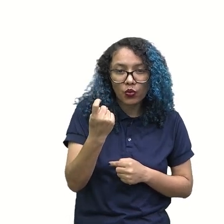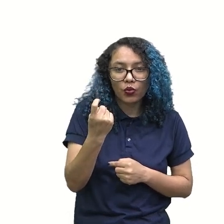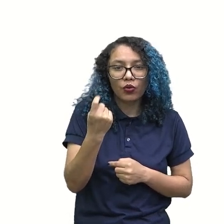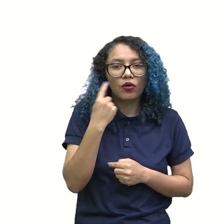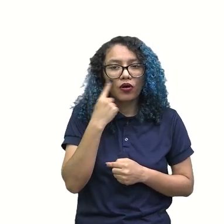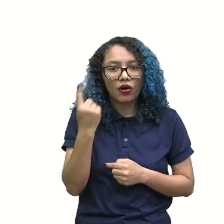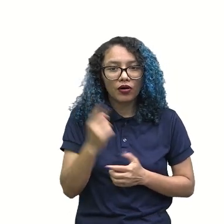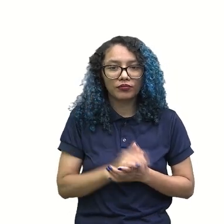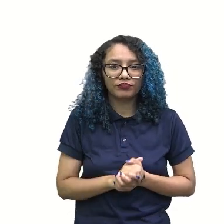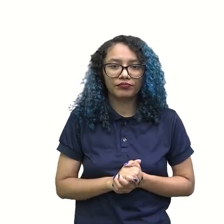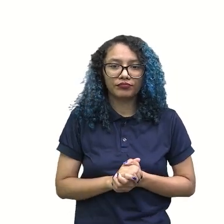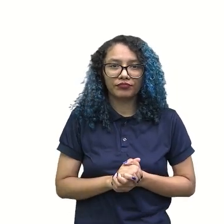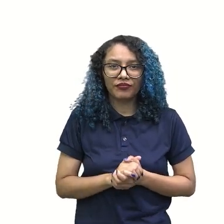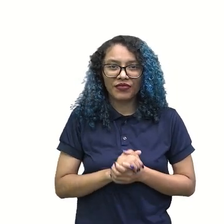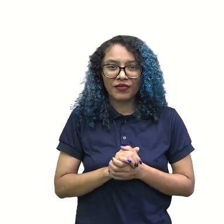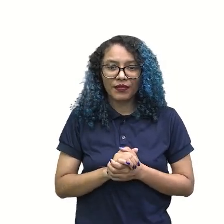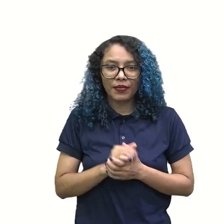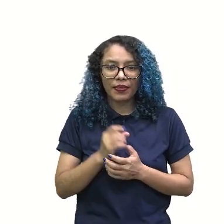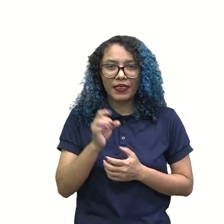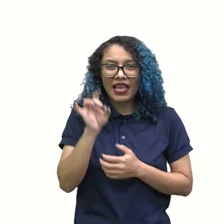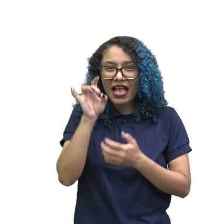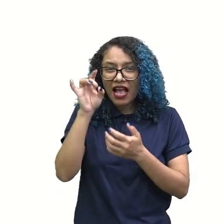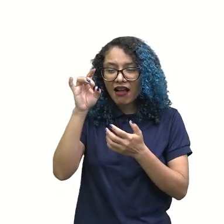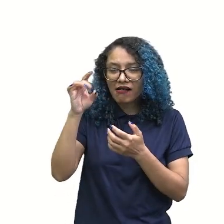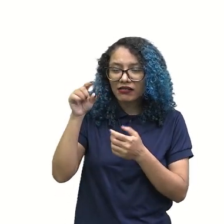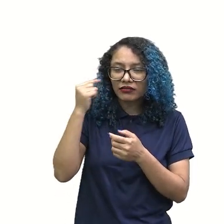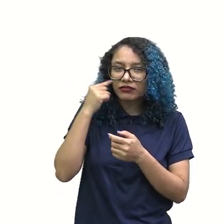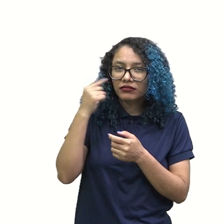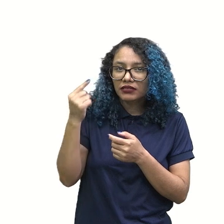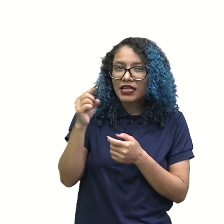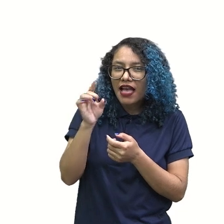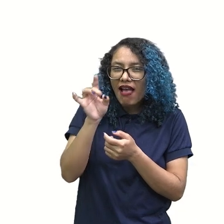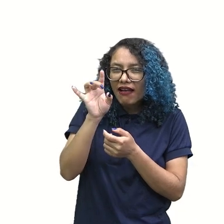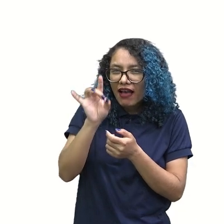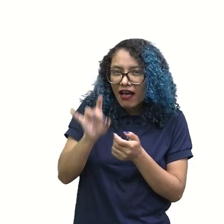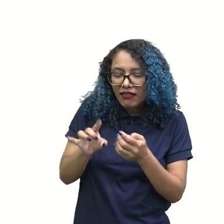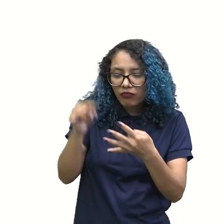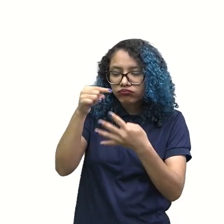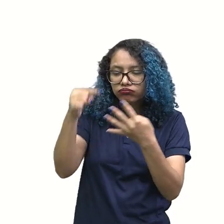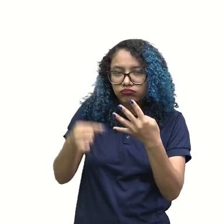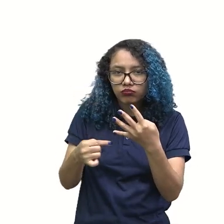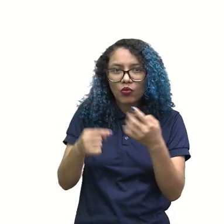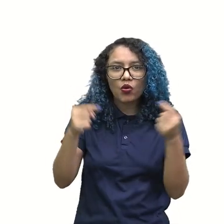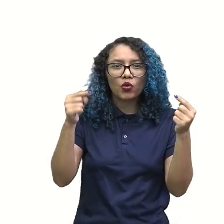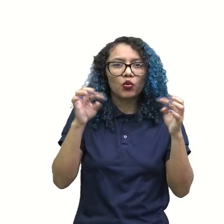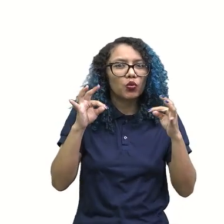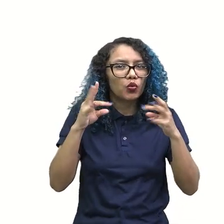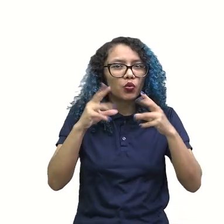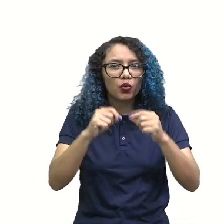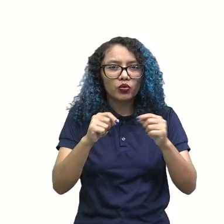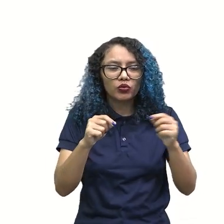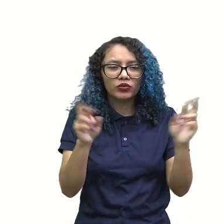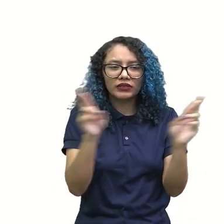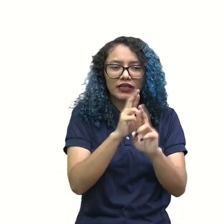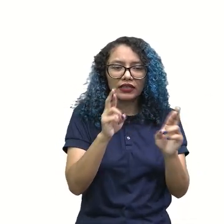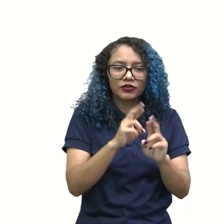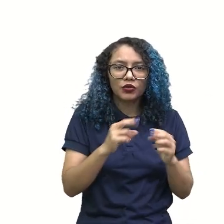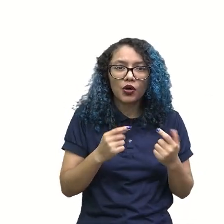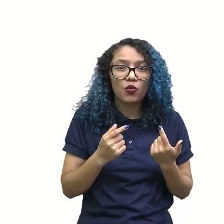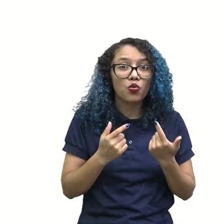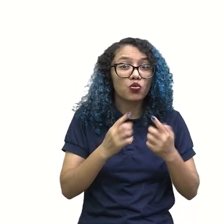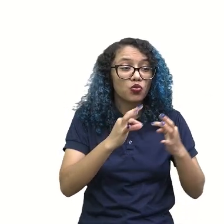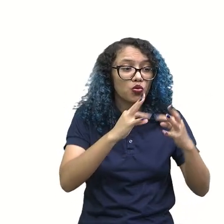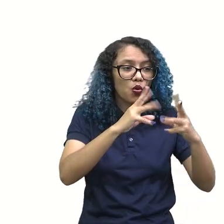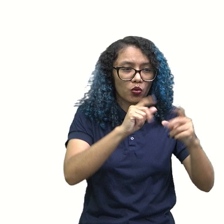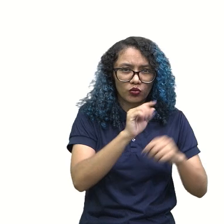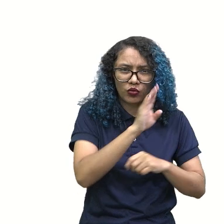desenho. Cada elemento de A conversou, se relacionou com algum elemento de B? Você já deve ter percebido